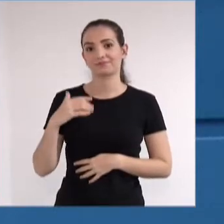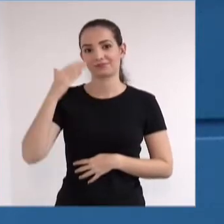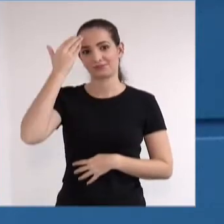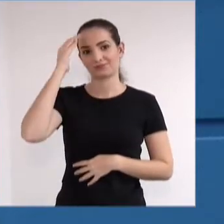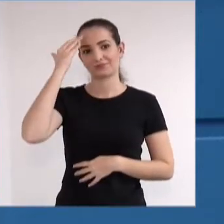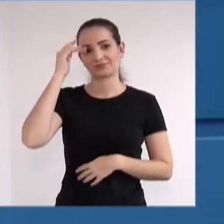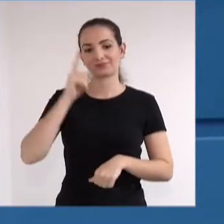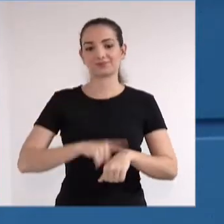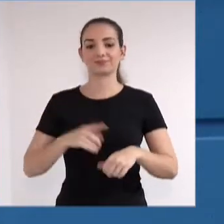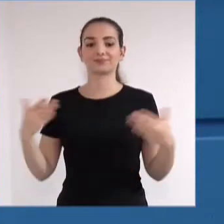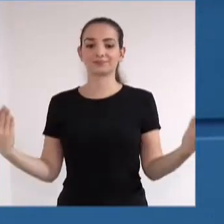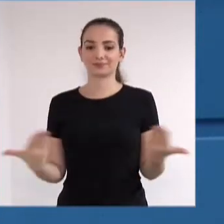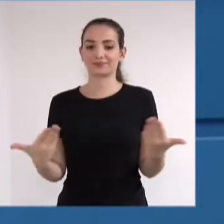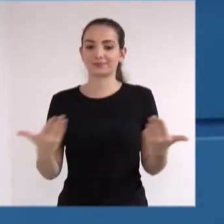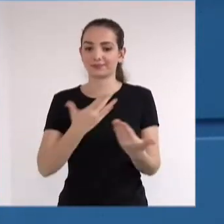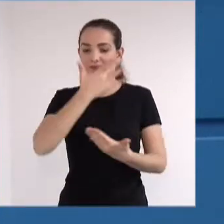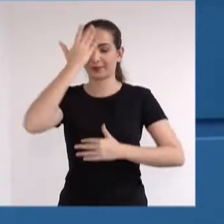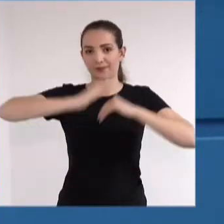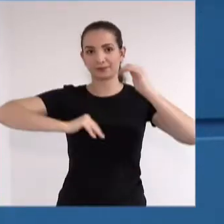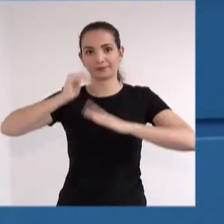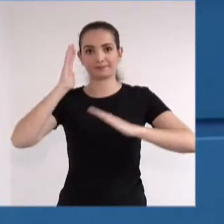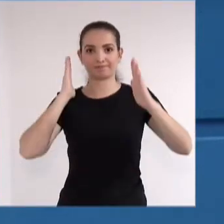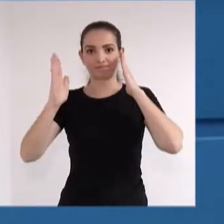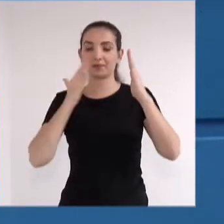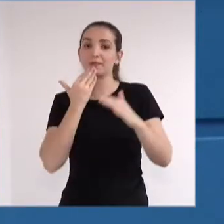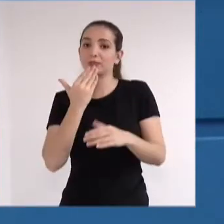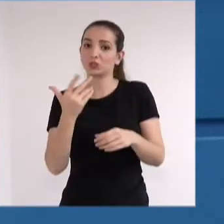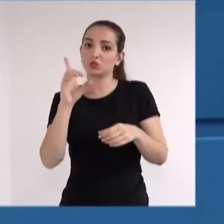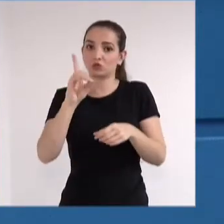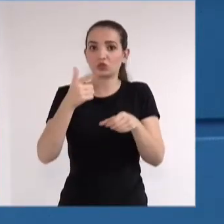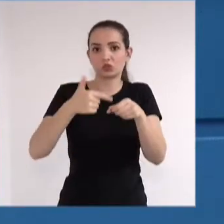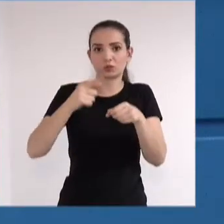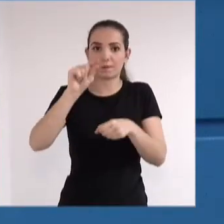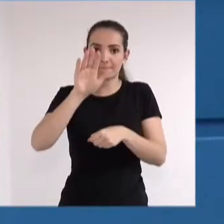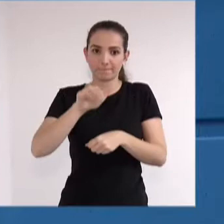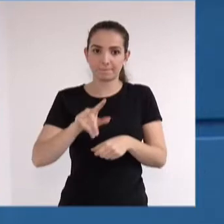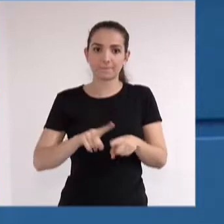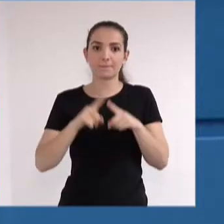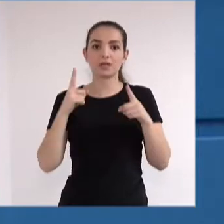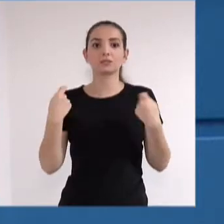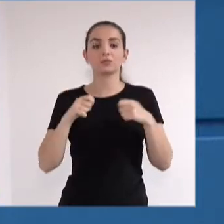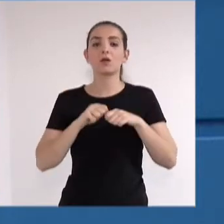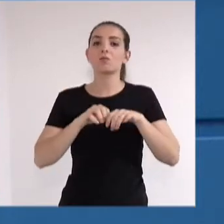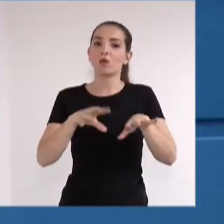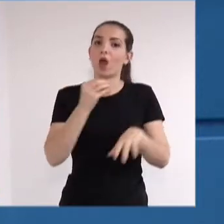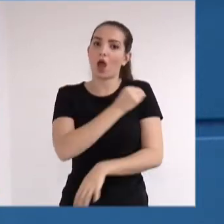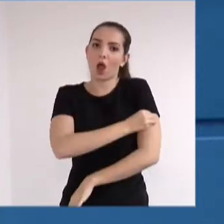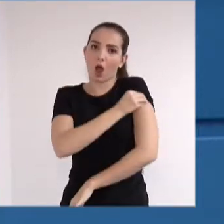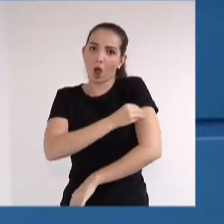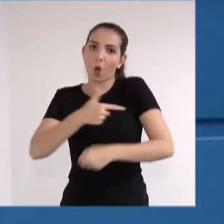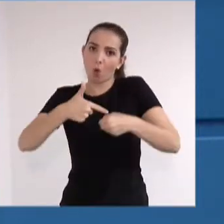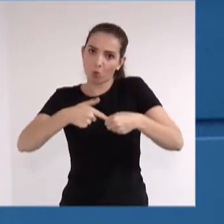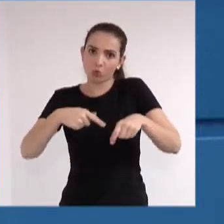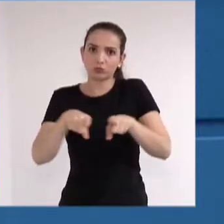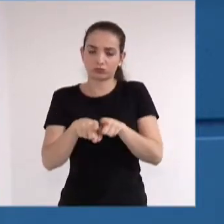esse momento os caminhoneiros pediram a redução do diesel, mas tinha que se estender ao álcool também, que tem incentivo do